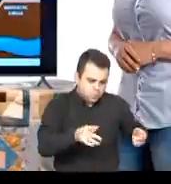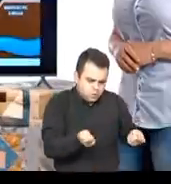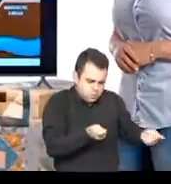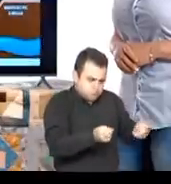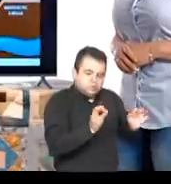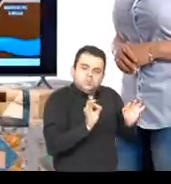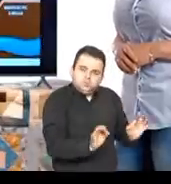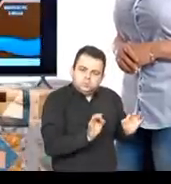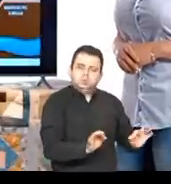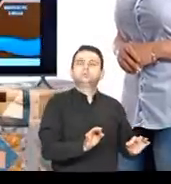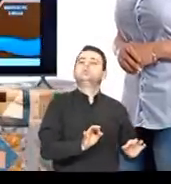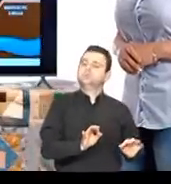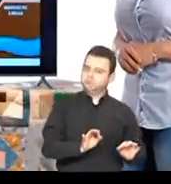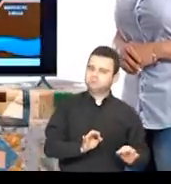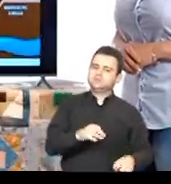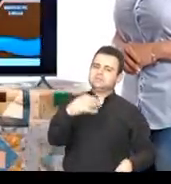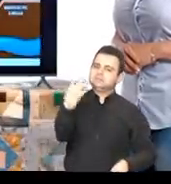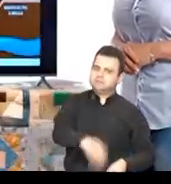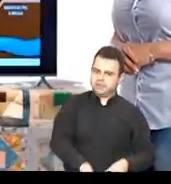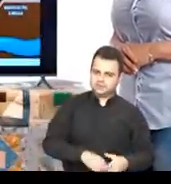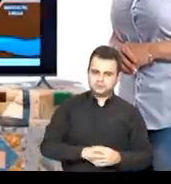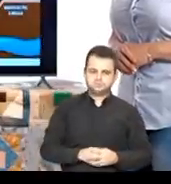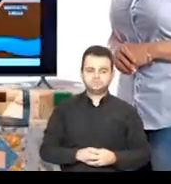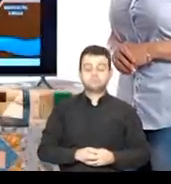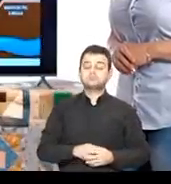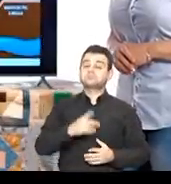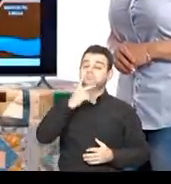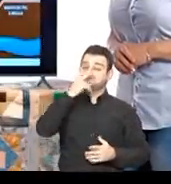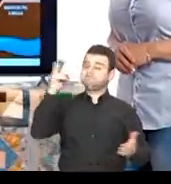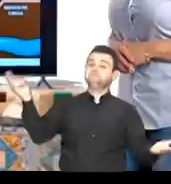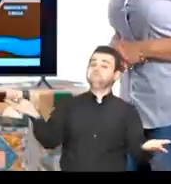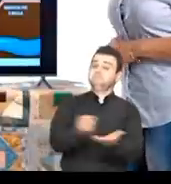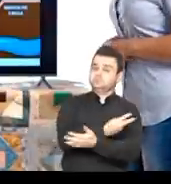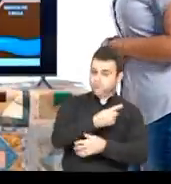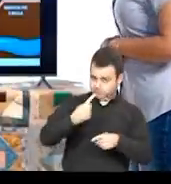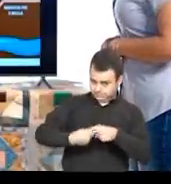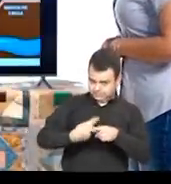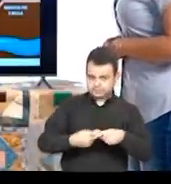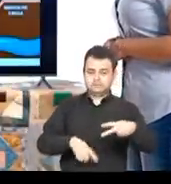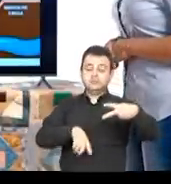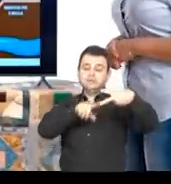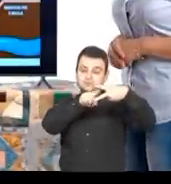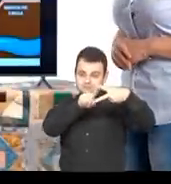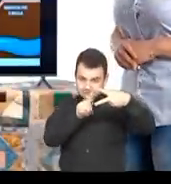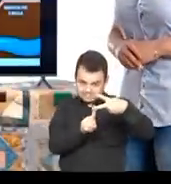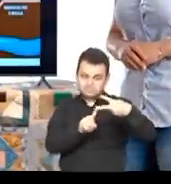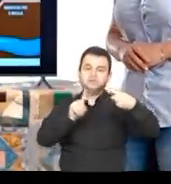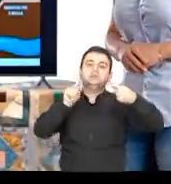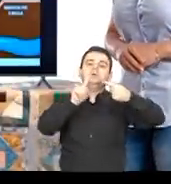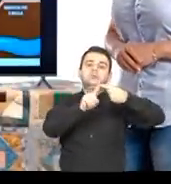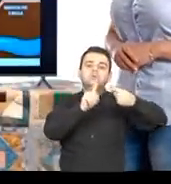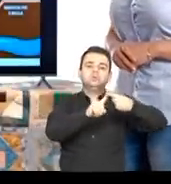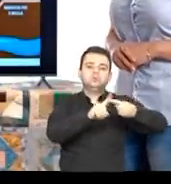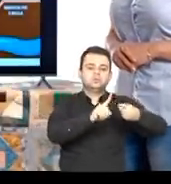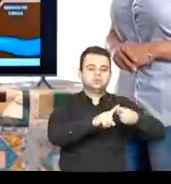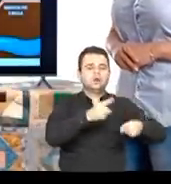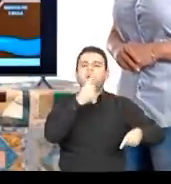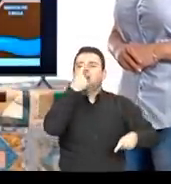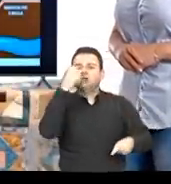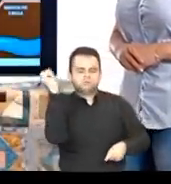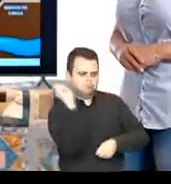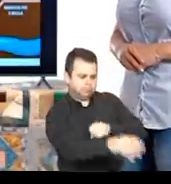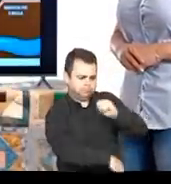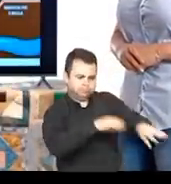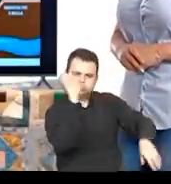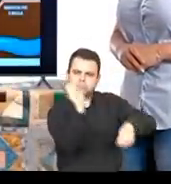aterros. Isso acontece porque nós temos 2 diferenças entre eles. No caso do aterro controlado, a terra